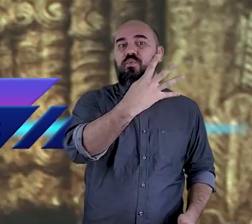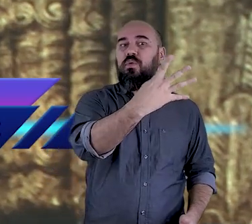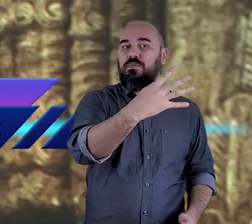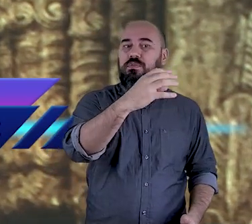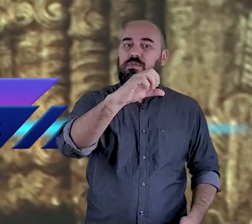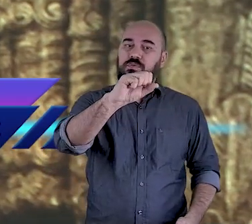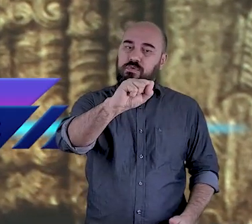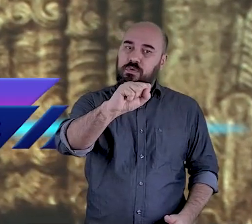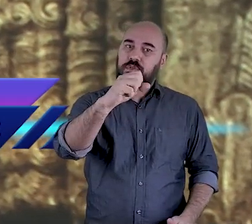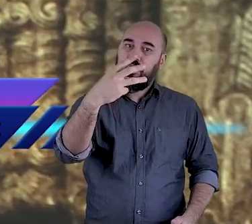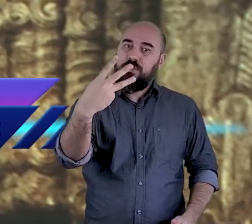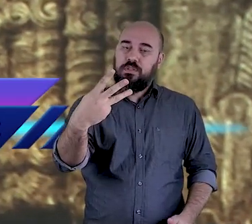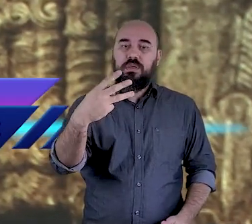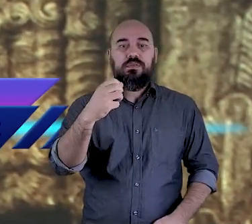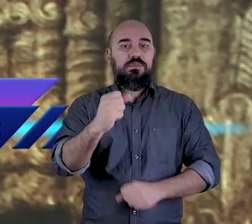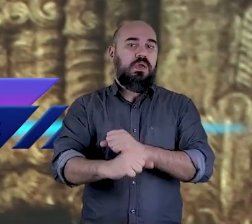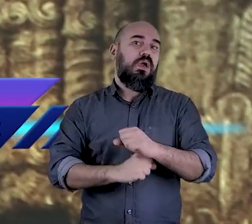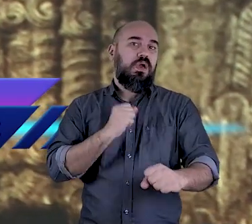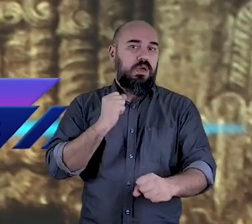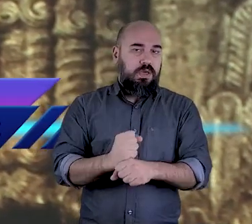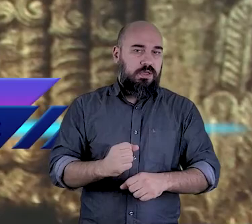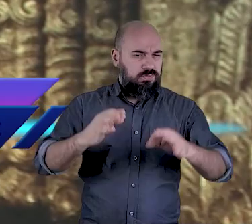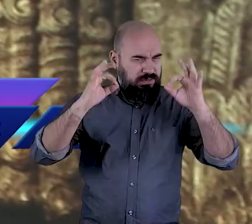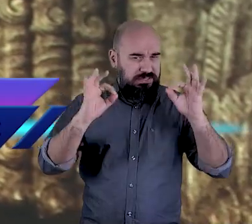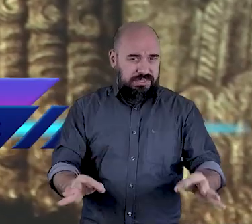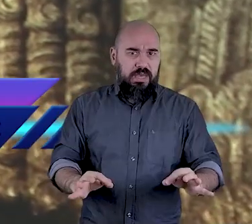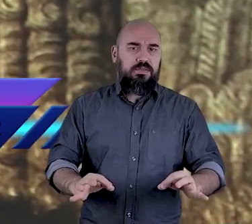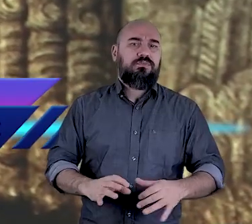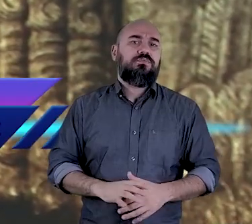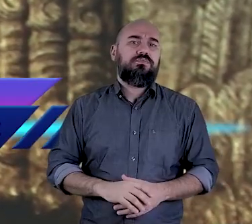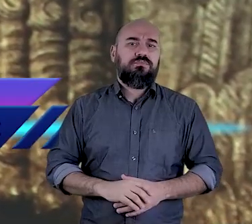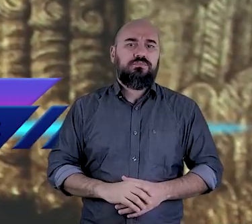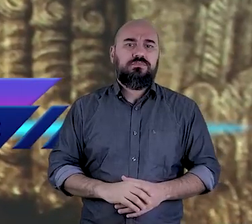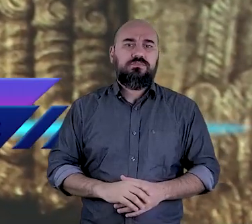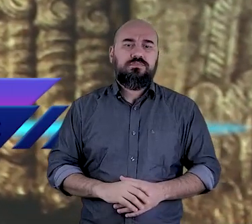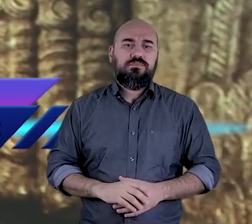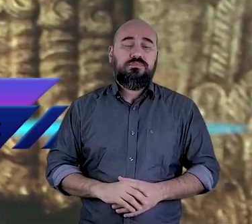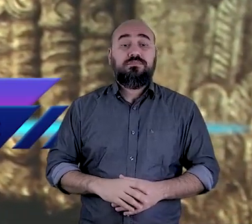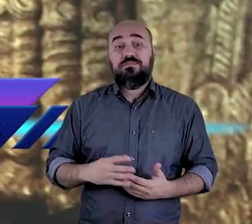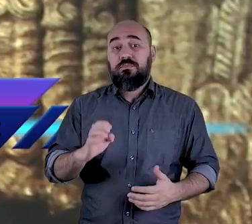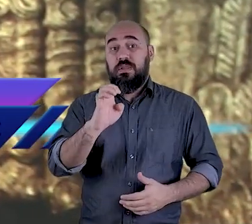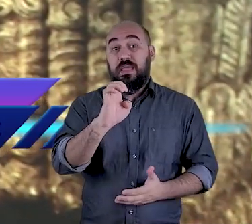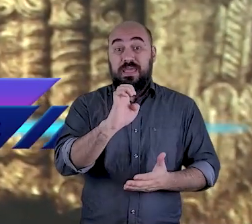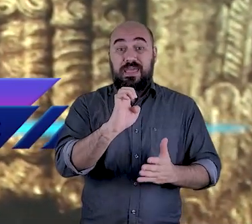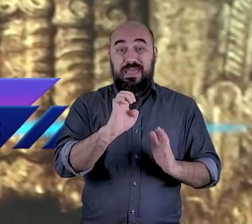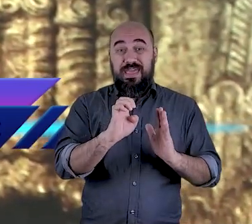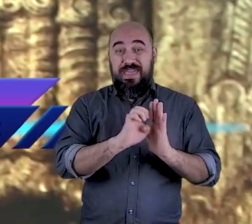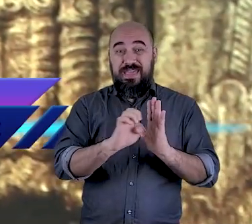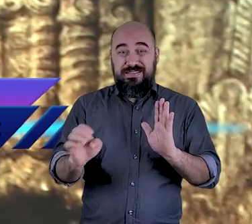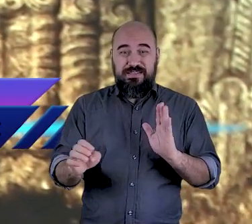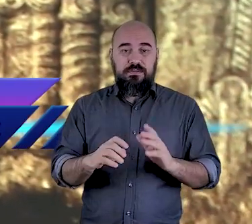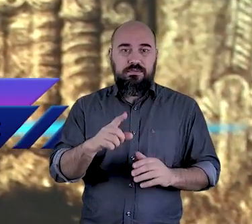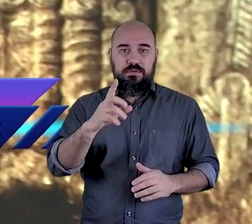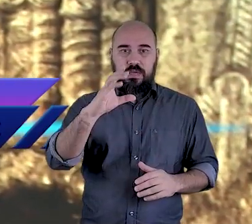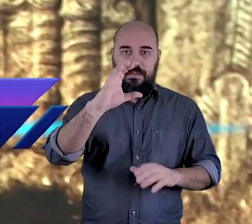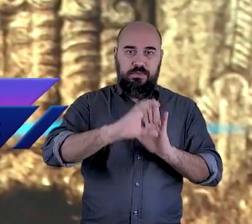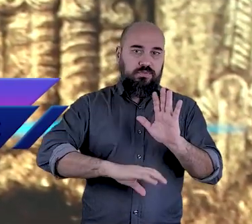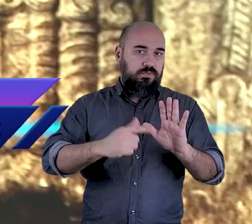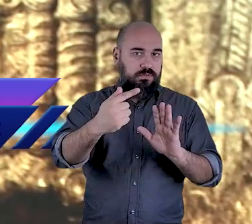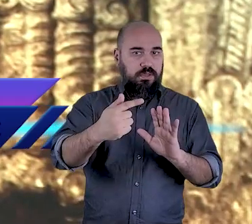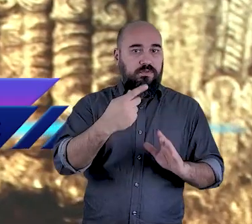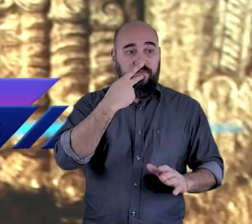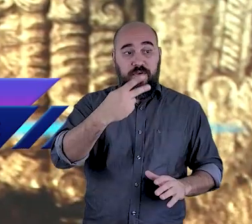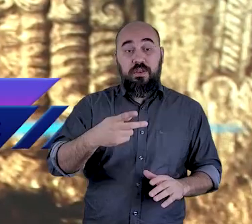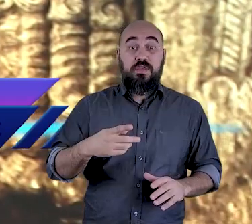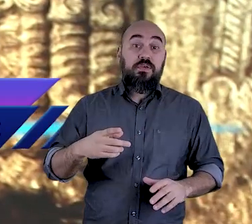483 anos de acordo com o Esdras no Capítulo 7 sabemos que esse decreto foi